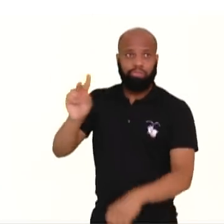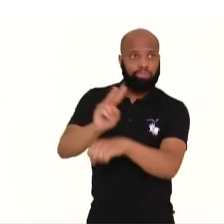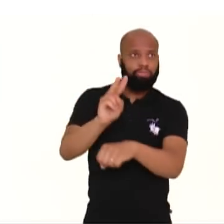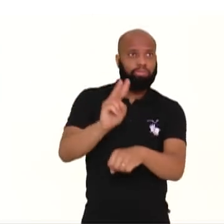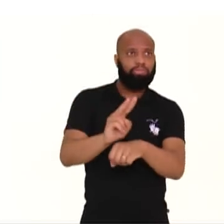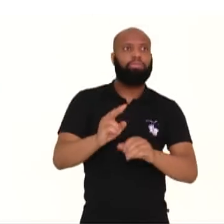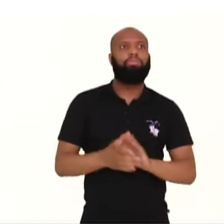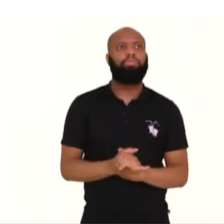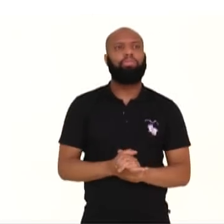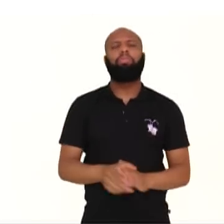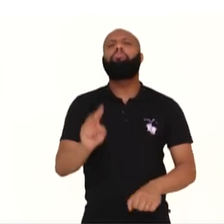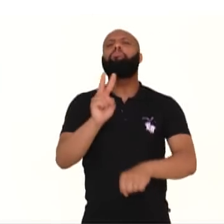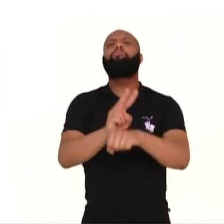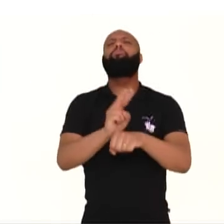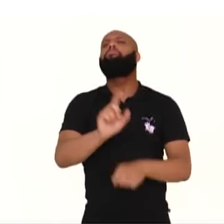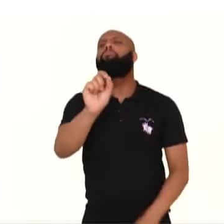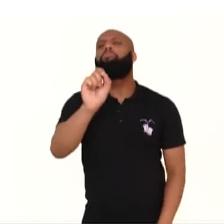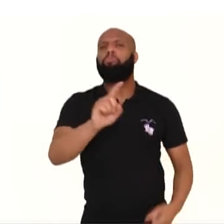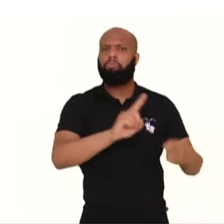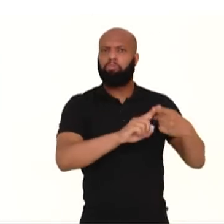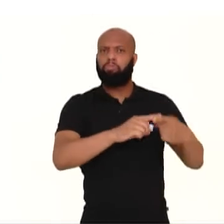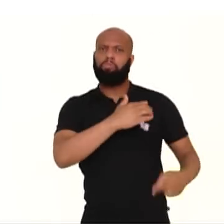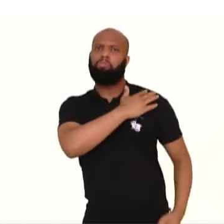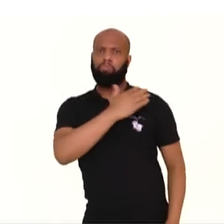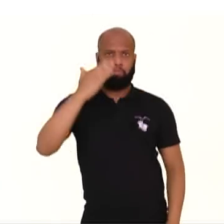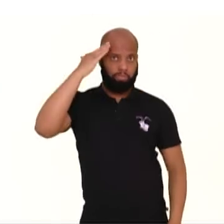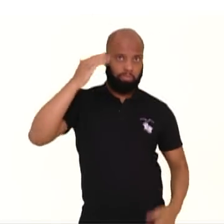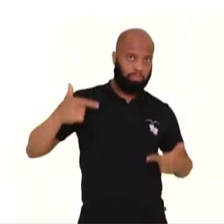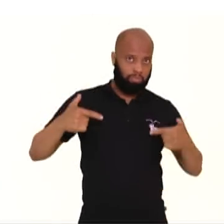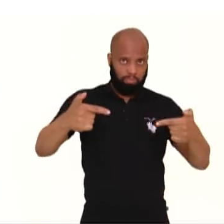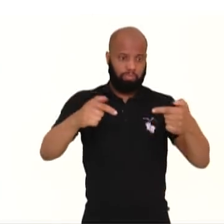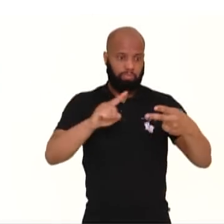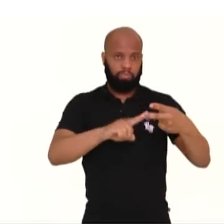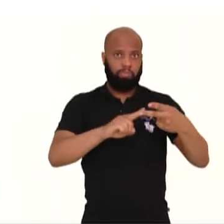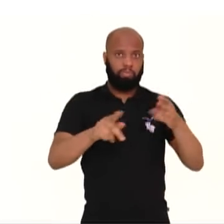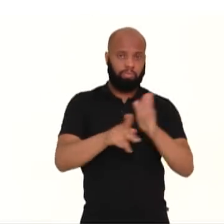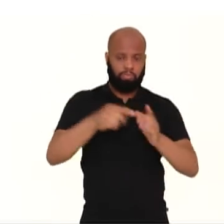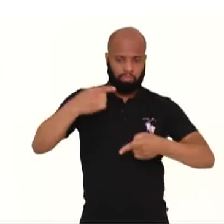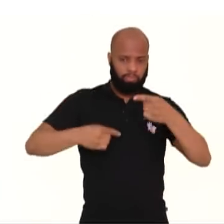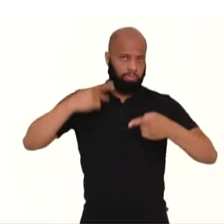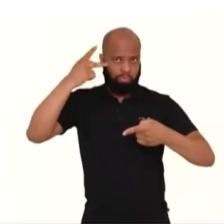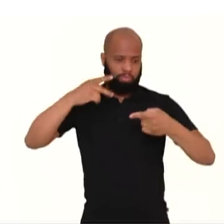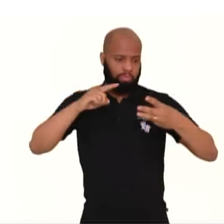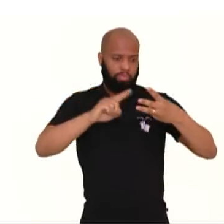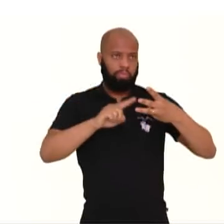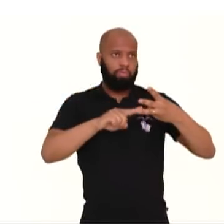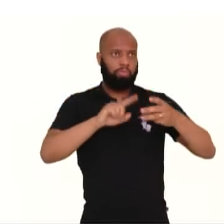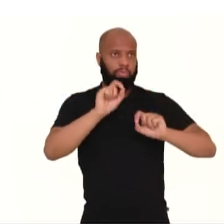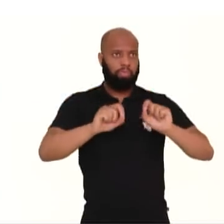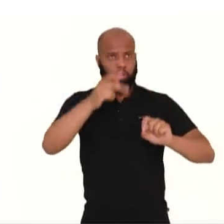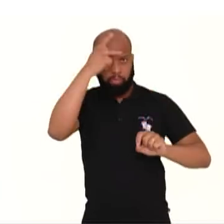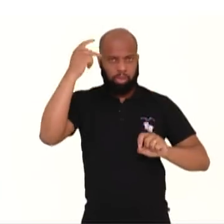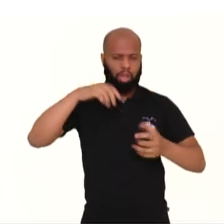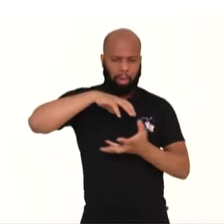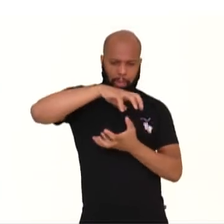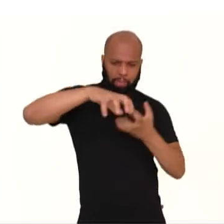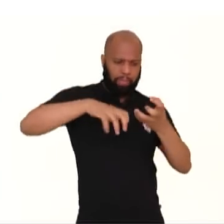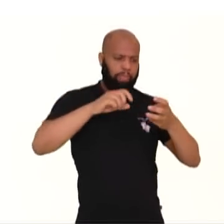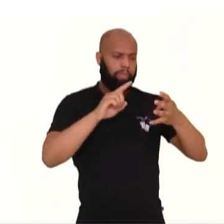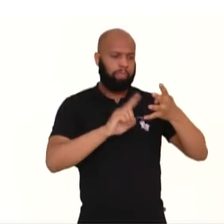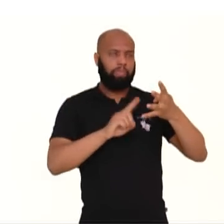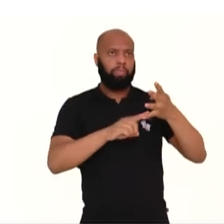protetora. Protetora do quê? Letra A, do exército. B, dos políticos. C, dos revolucionários. D,